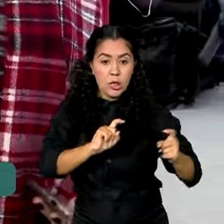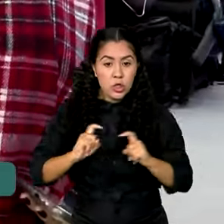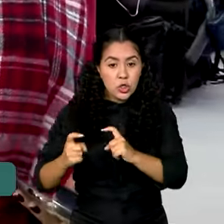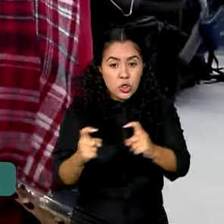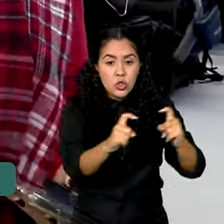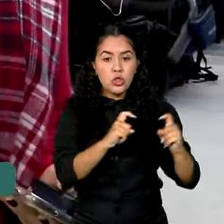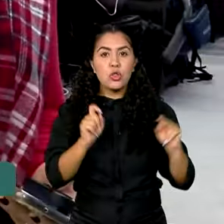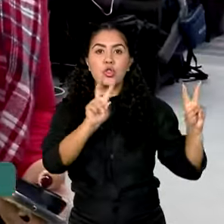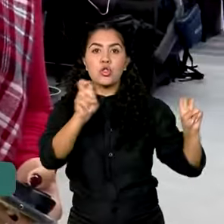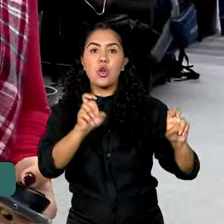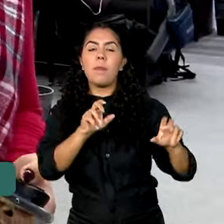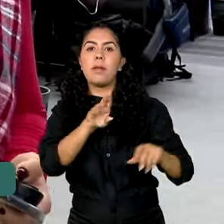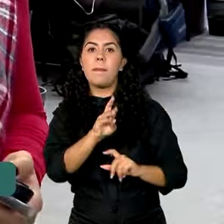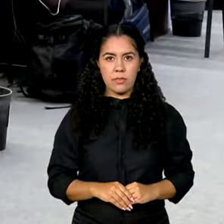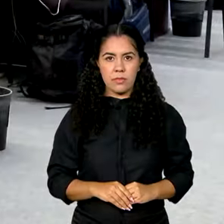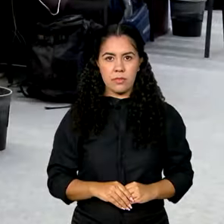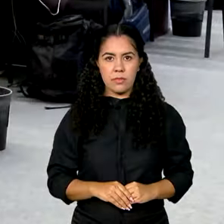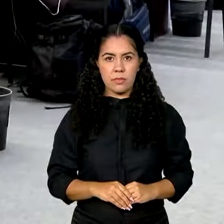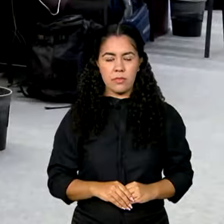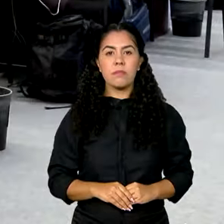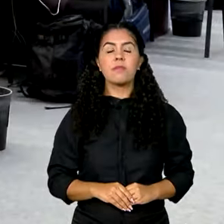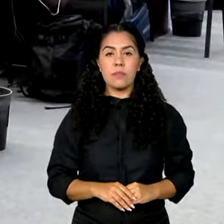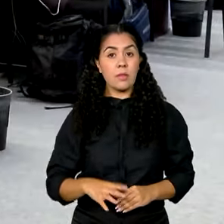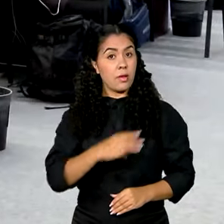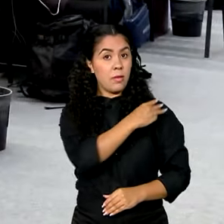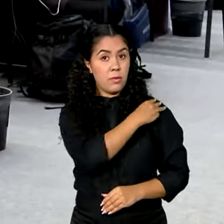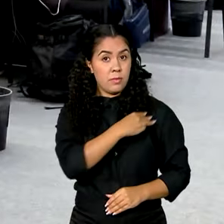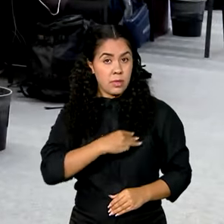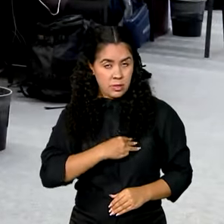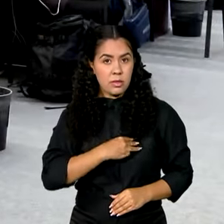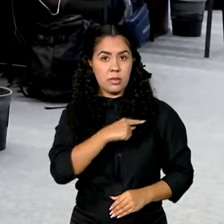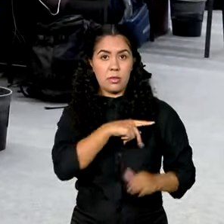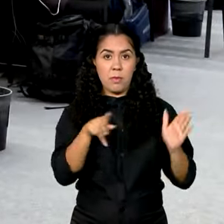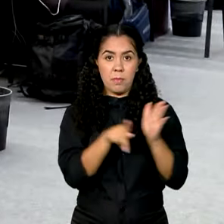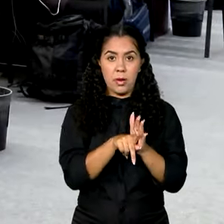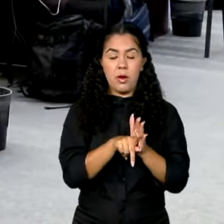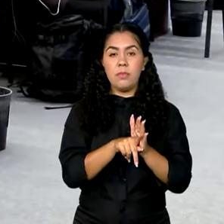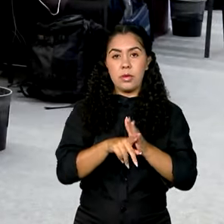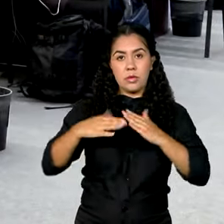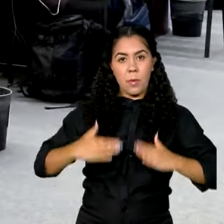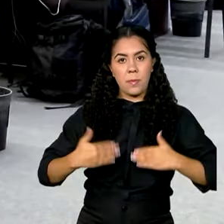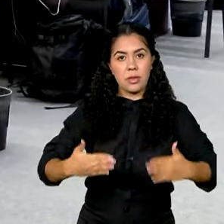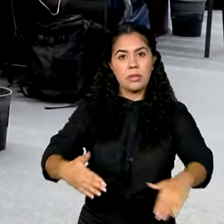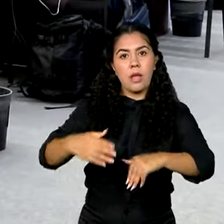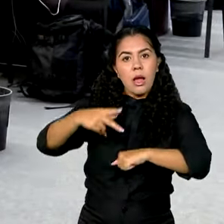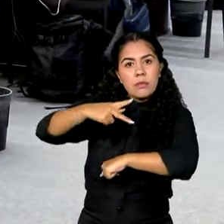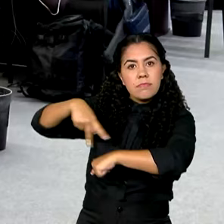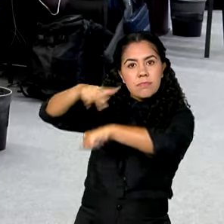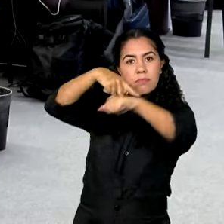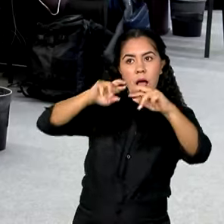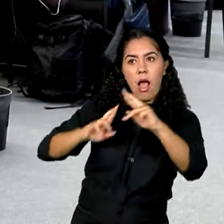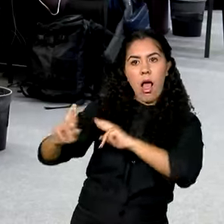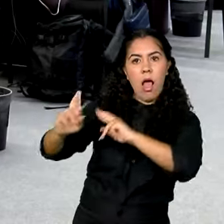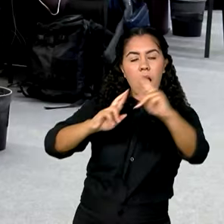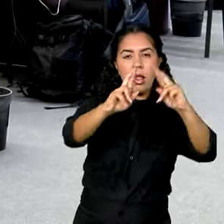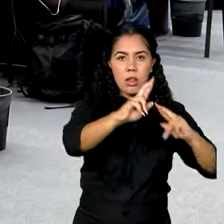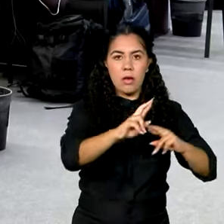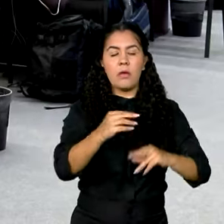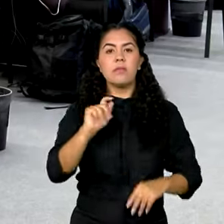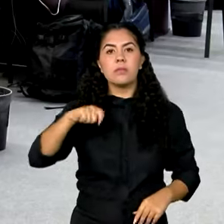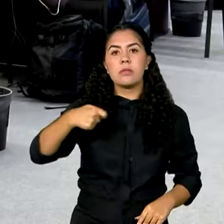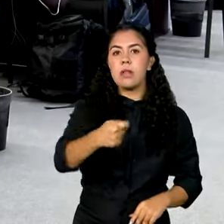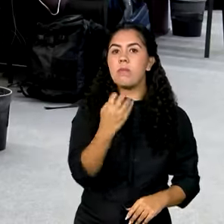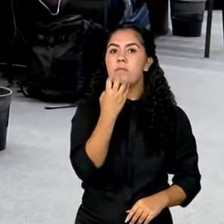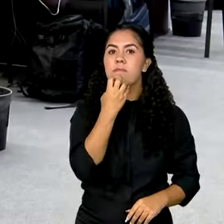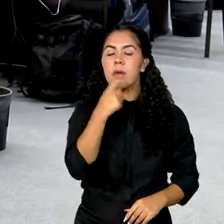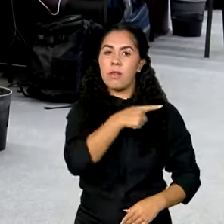o BRICS e o Sul Global. O ministro das Relações Exteriores, Mauro Vieira, vai participar do jantar oficial de abertura